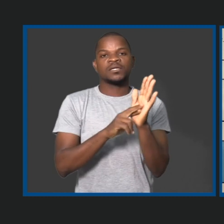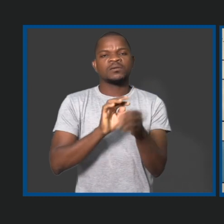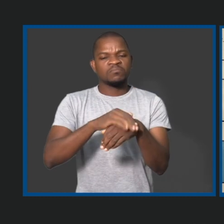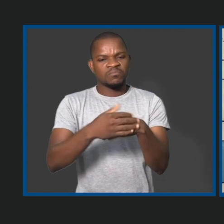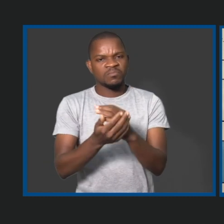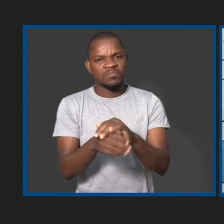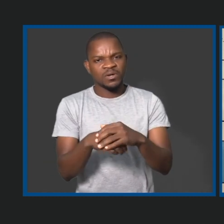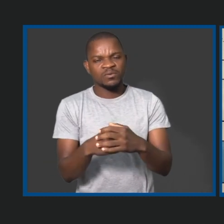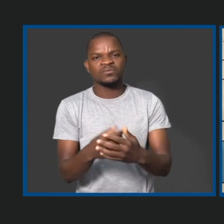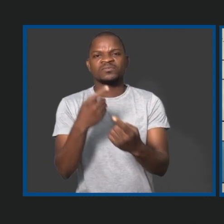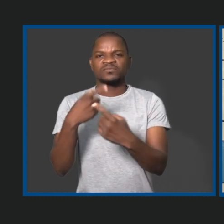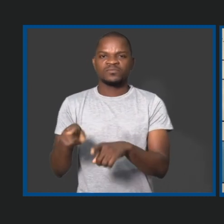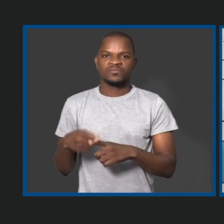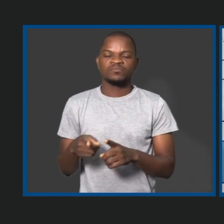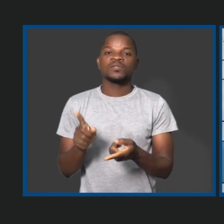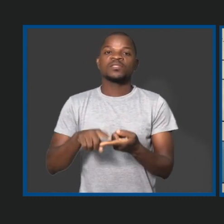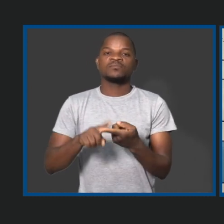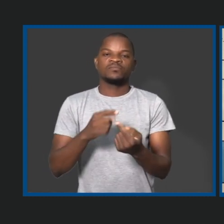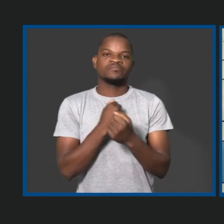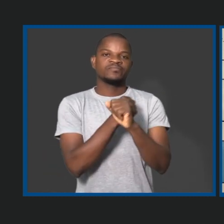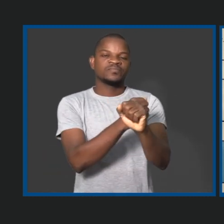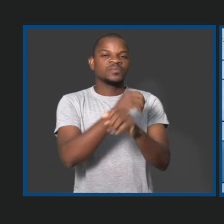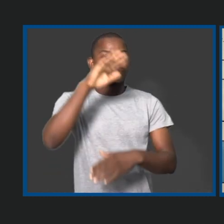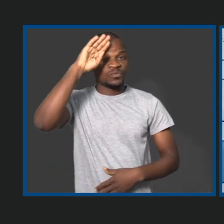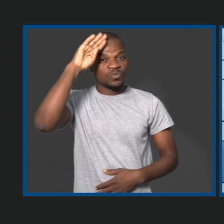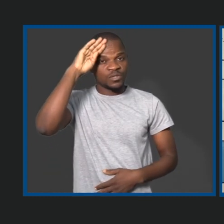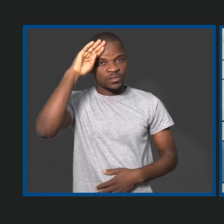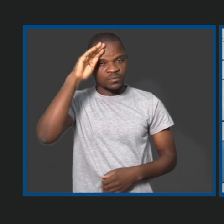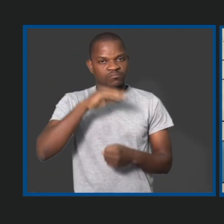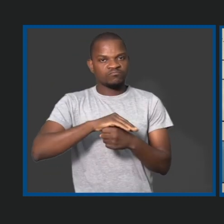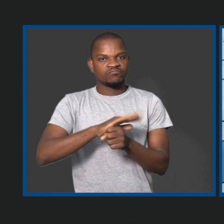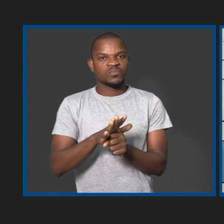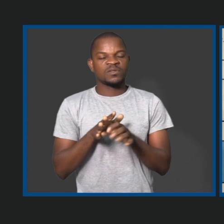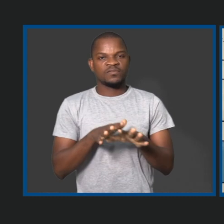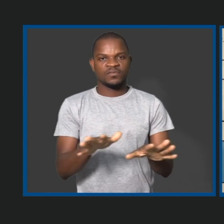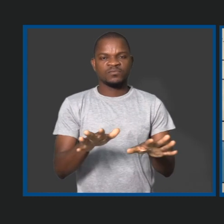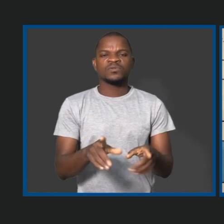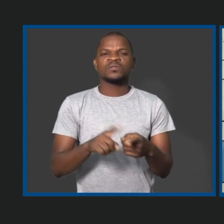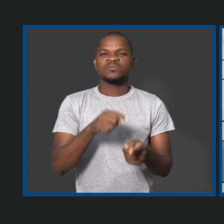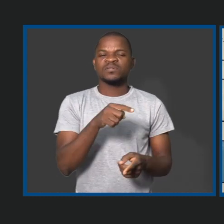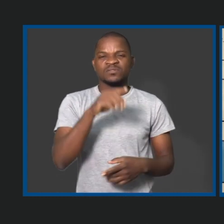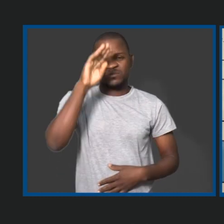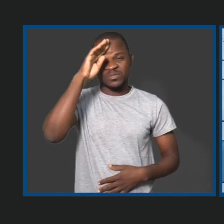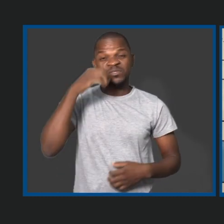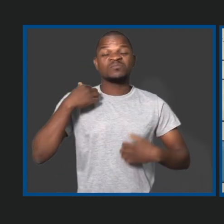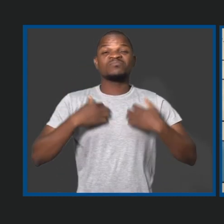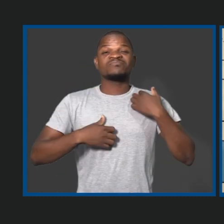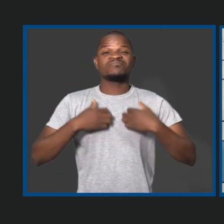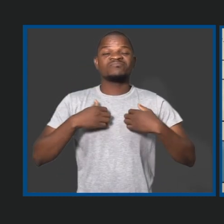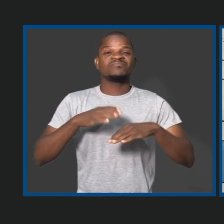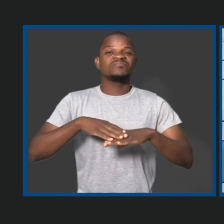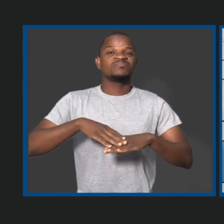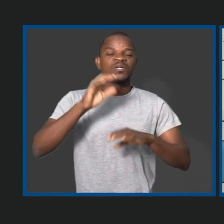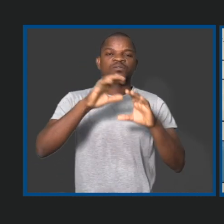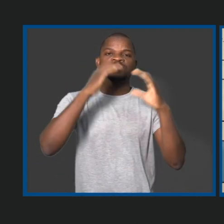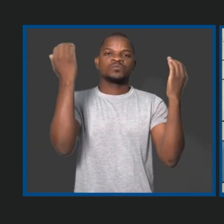e também em matéria de prevenção contra esta doença. Sabemos também que é uma doença que preocupa todo mundo,